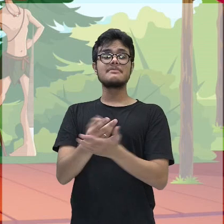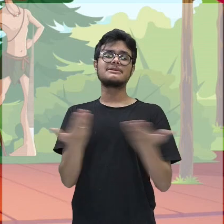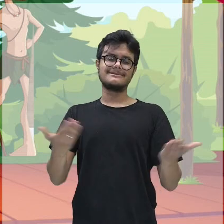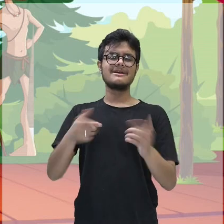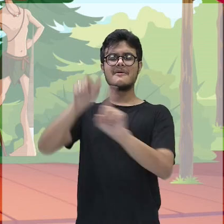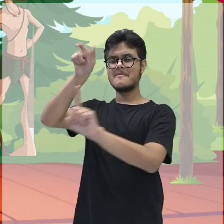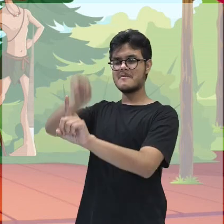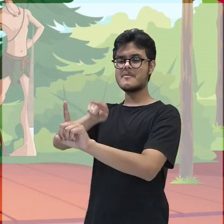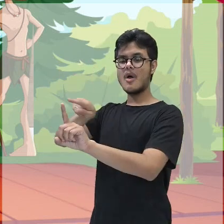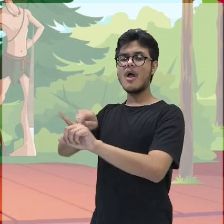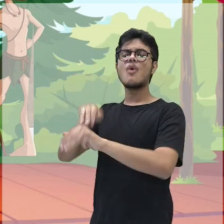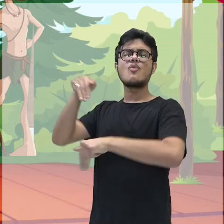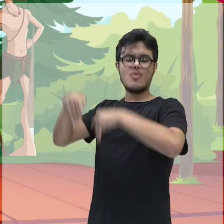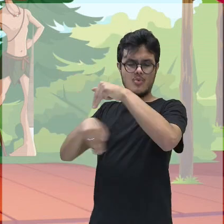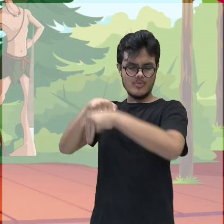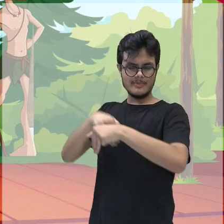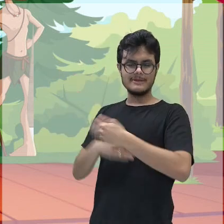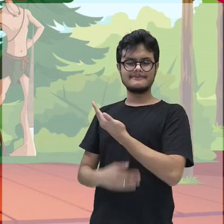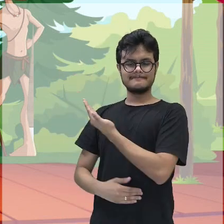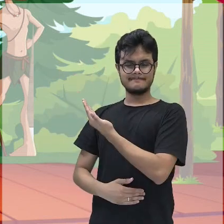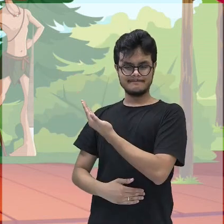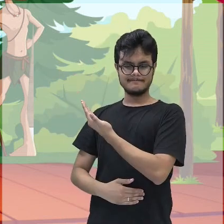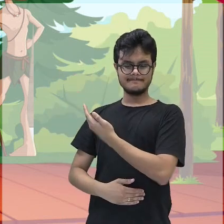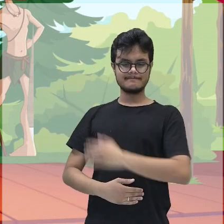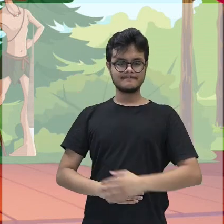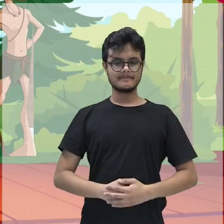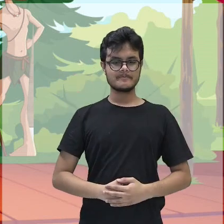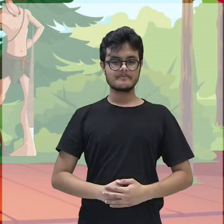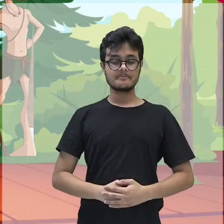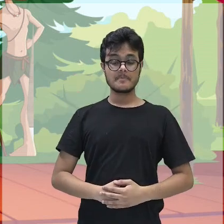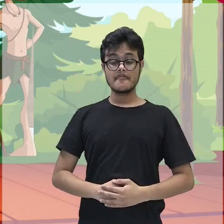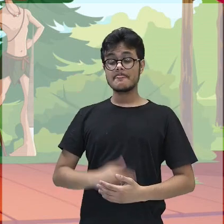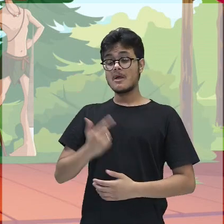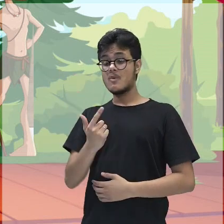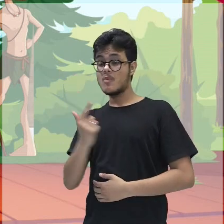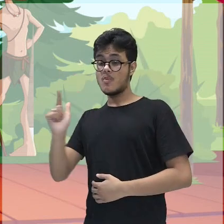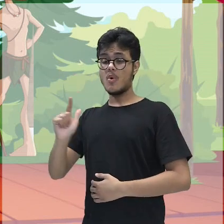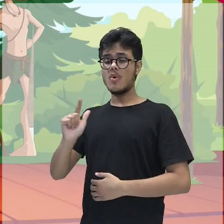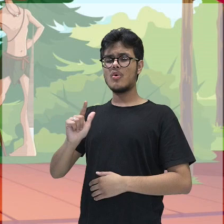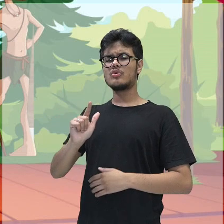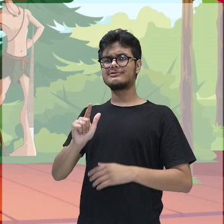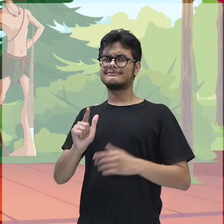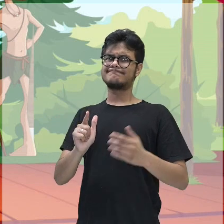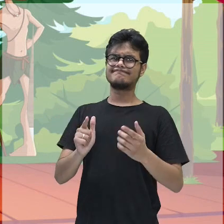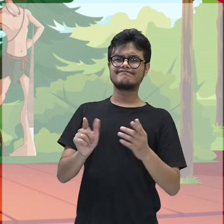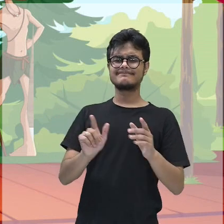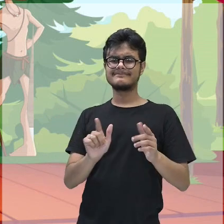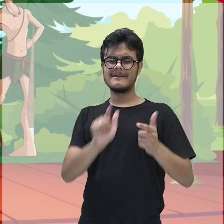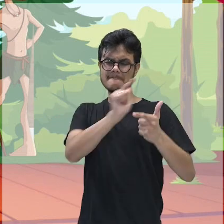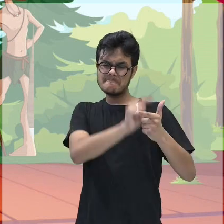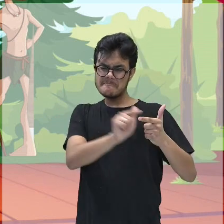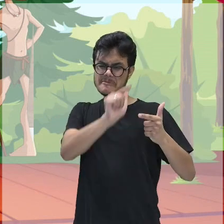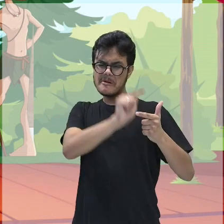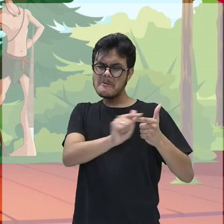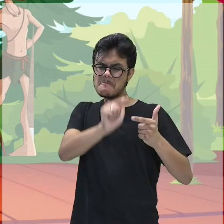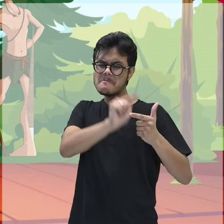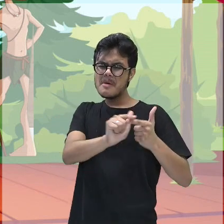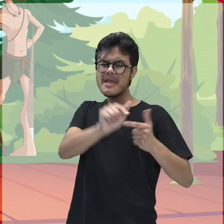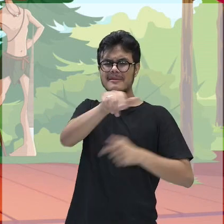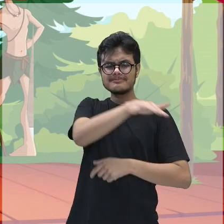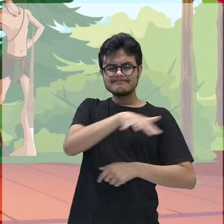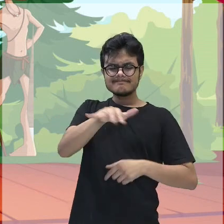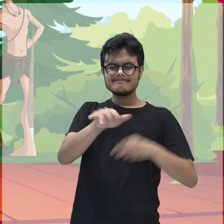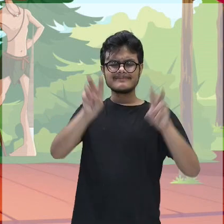protagonista seria o Curupira. O antagonista, que é contra, que cria os dramas, que cria os conflitos